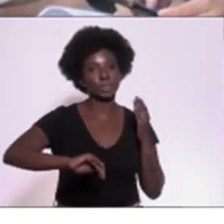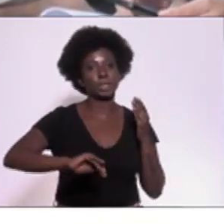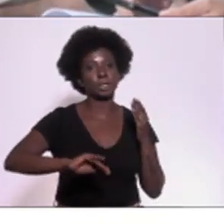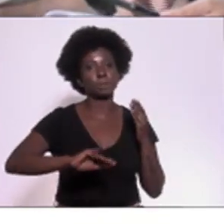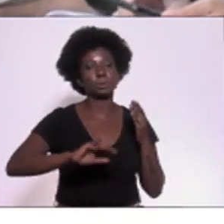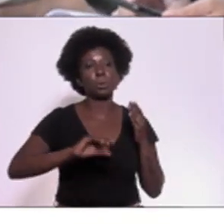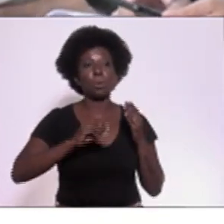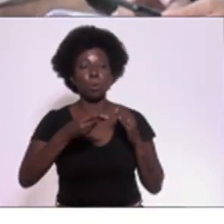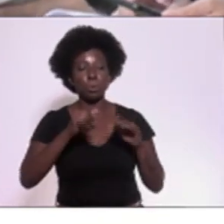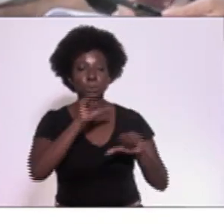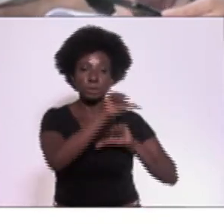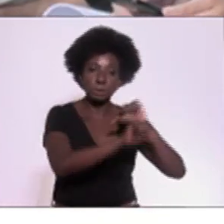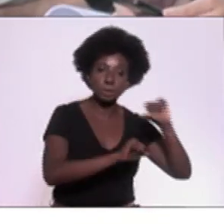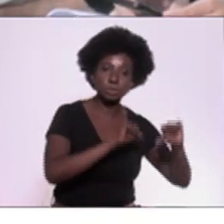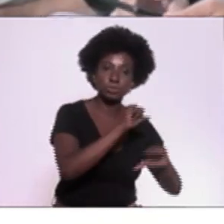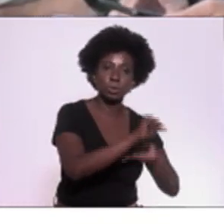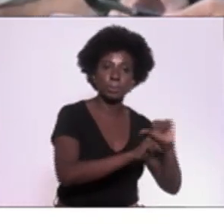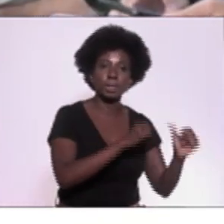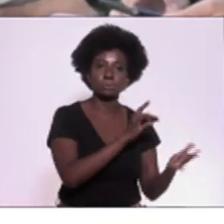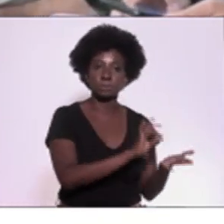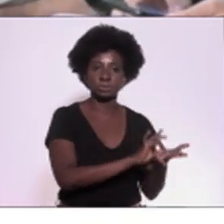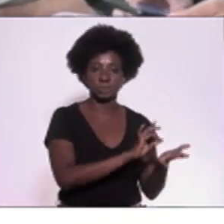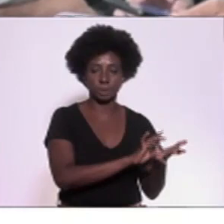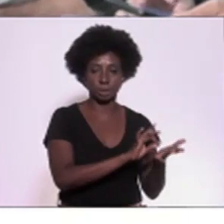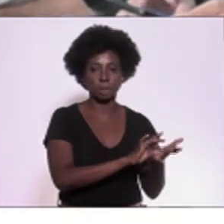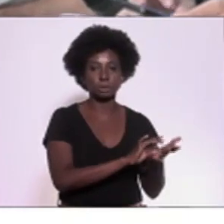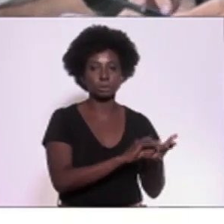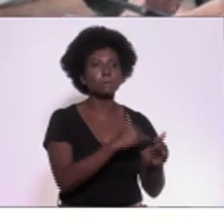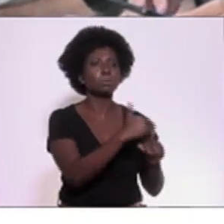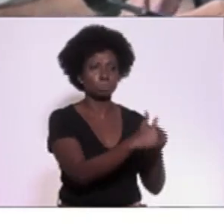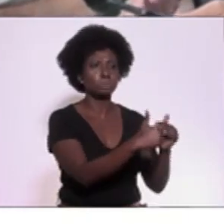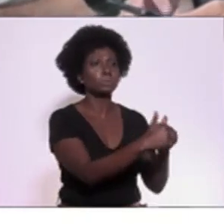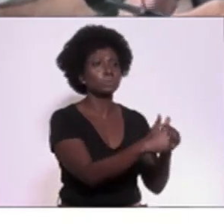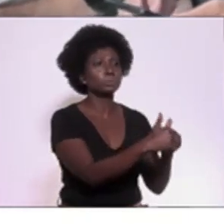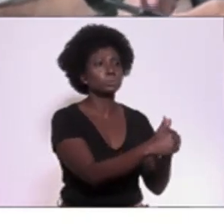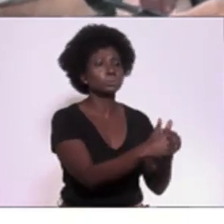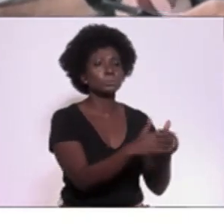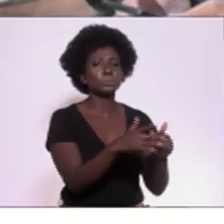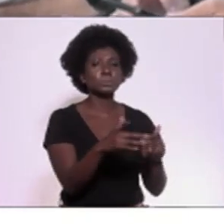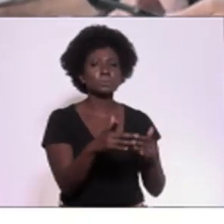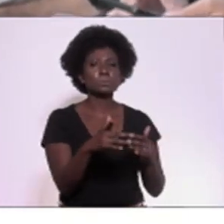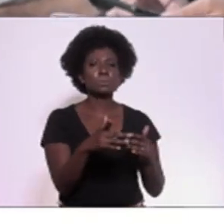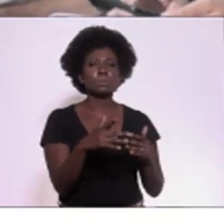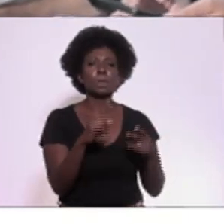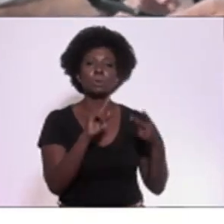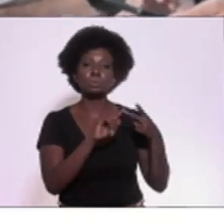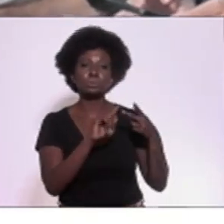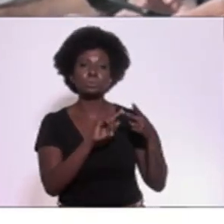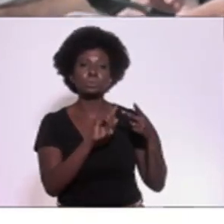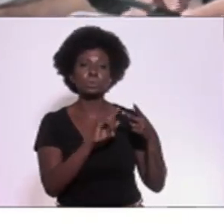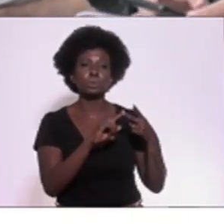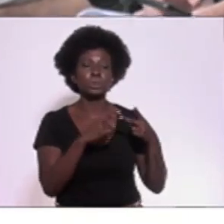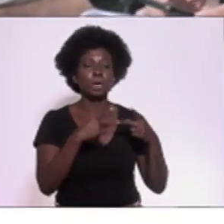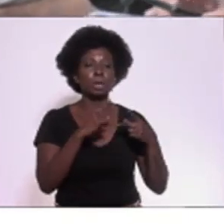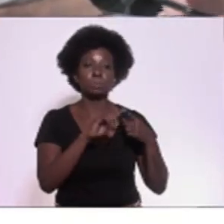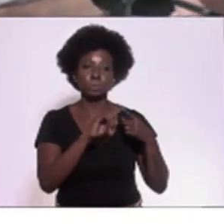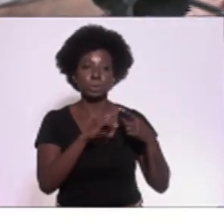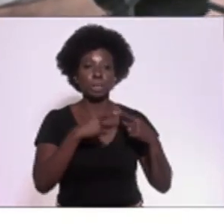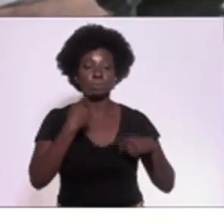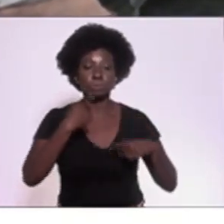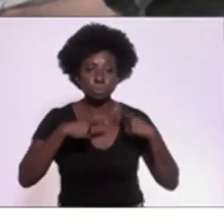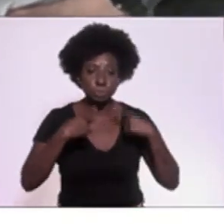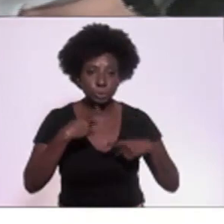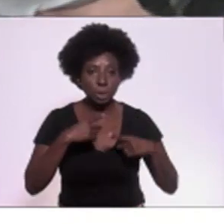transformado em diploma legal. Continua a ler os incisos. Inciso 2. A discussão ou a votação de qualquer